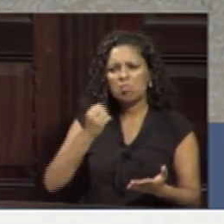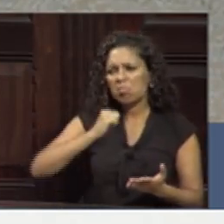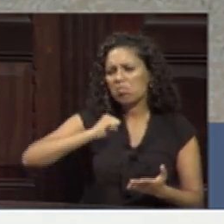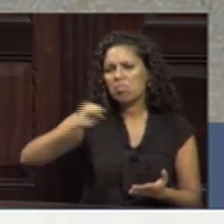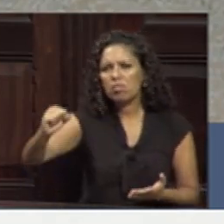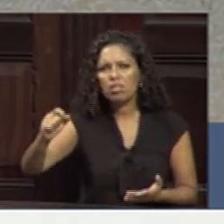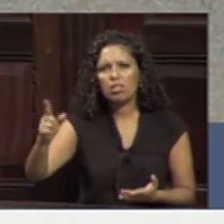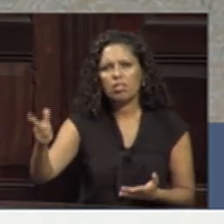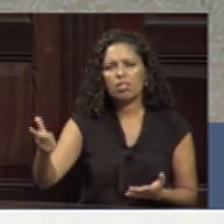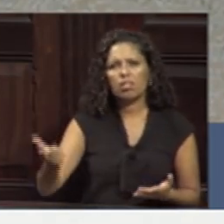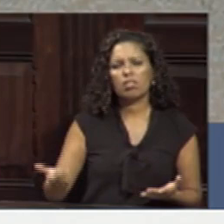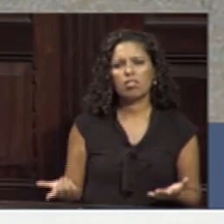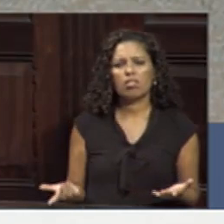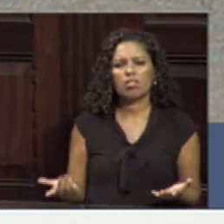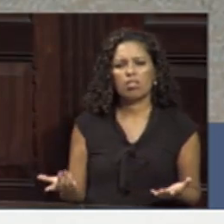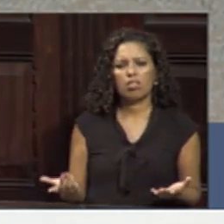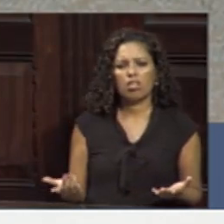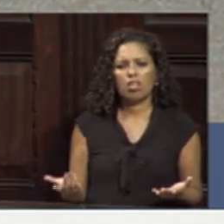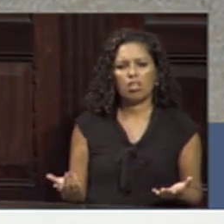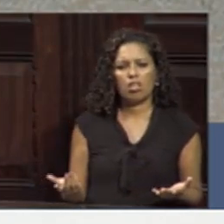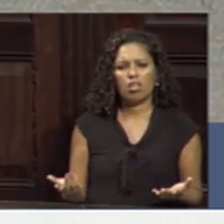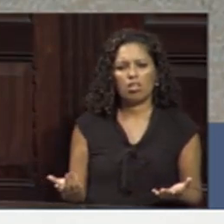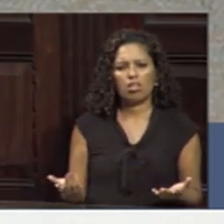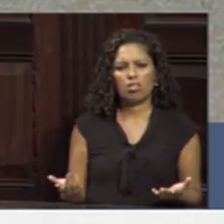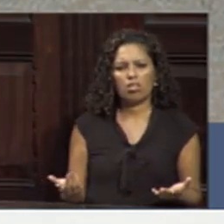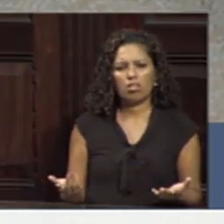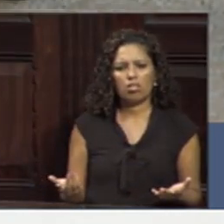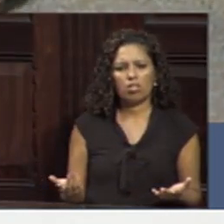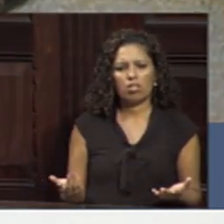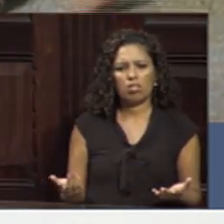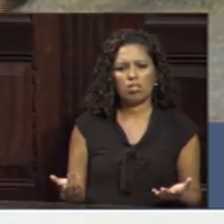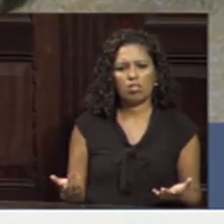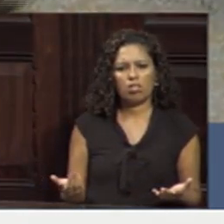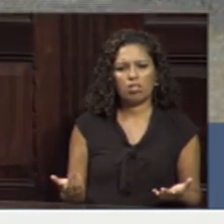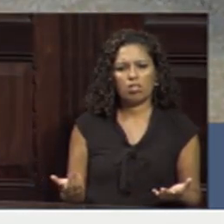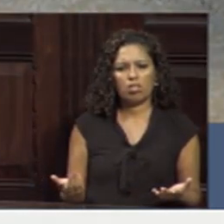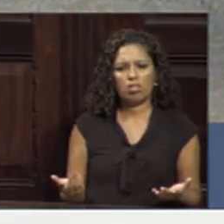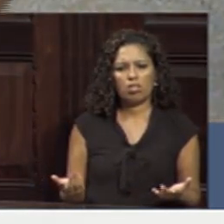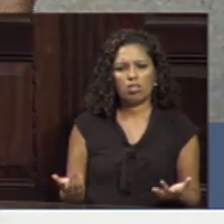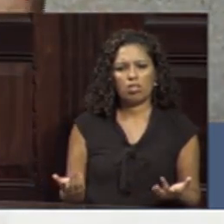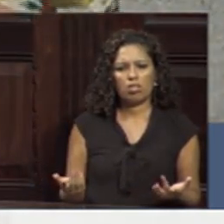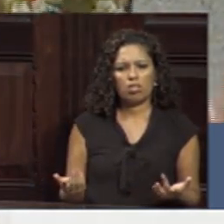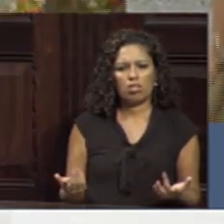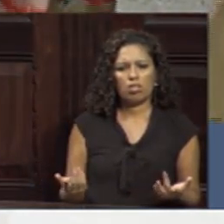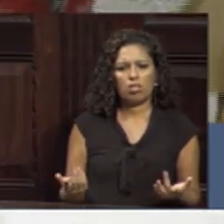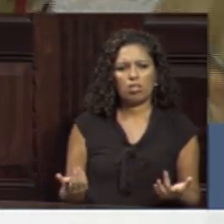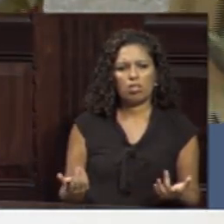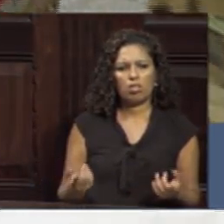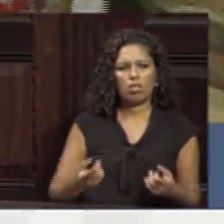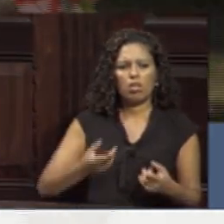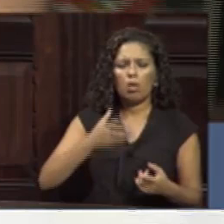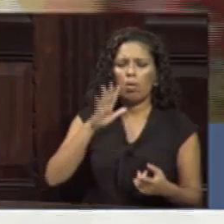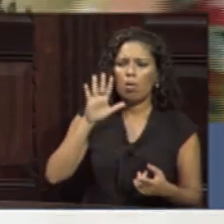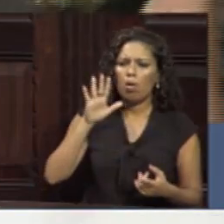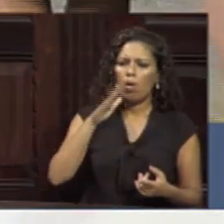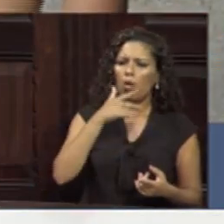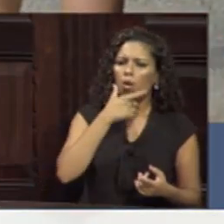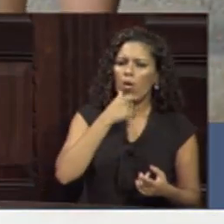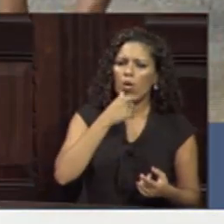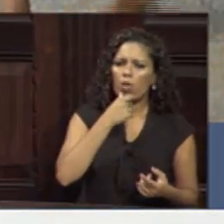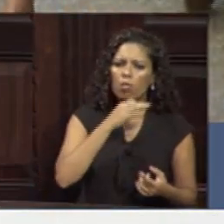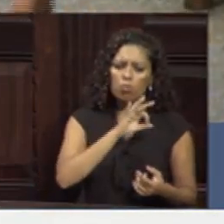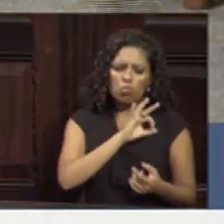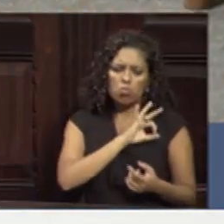assassinada, porque não sou policial, não tenho experiência em investigação, mas para